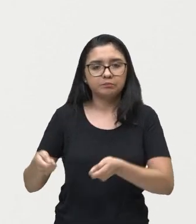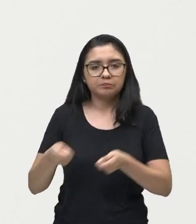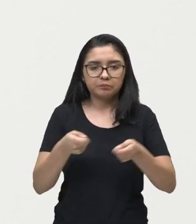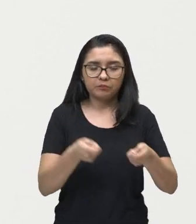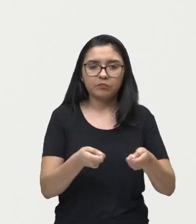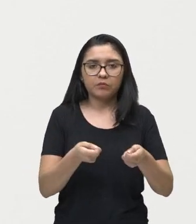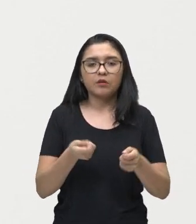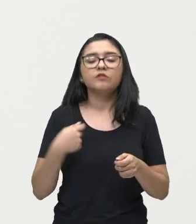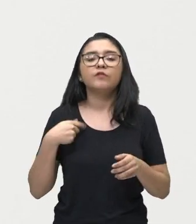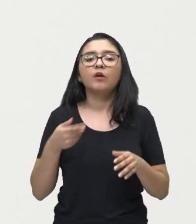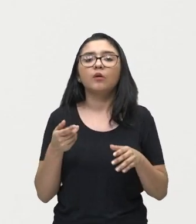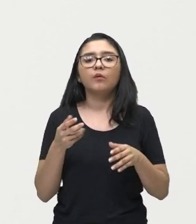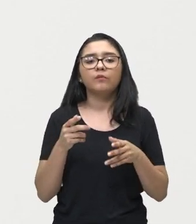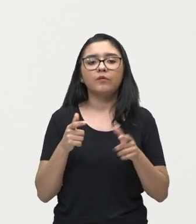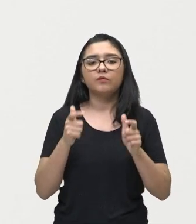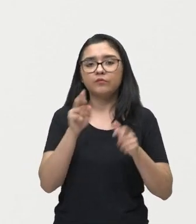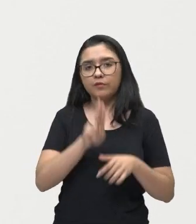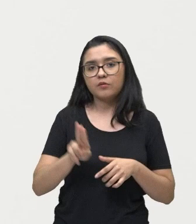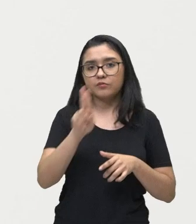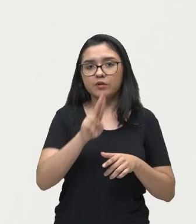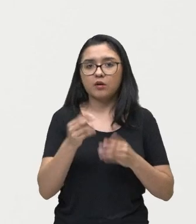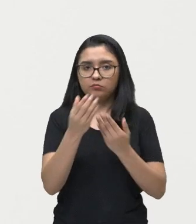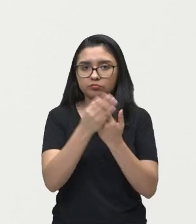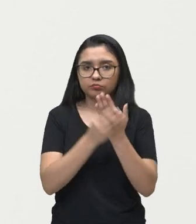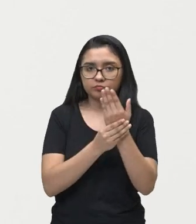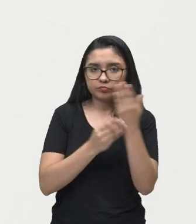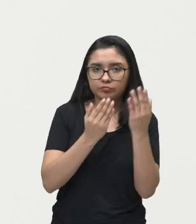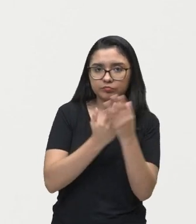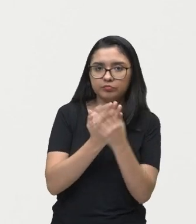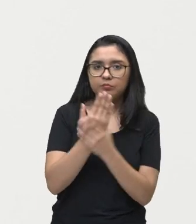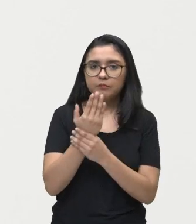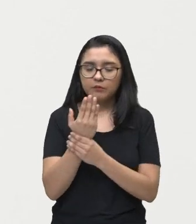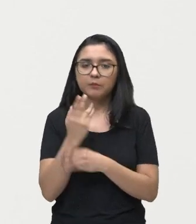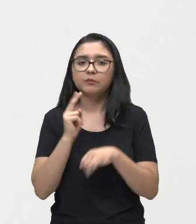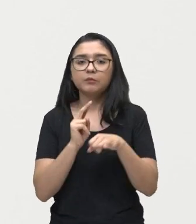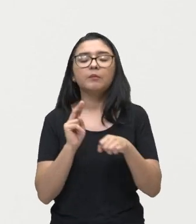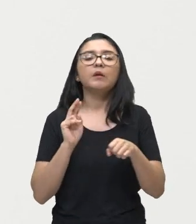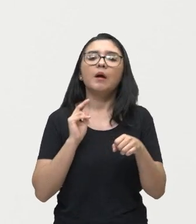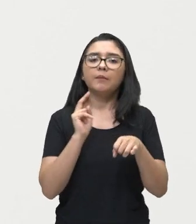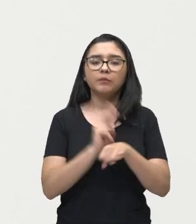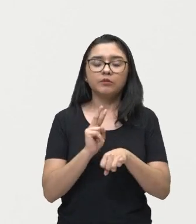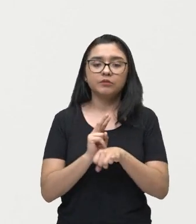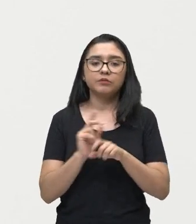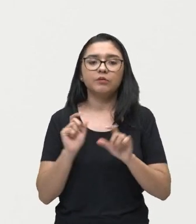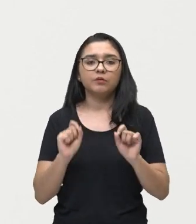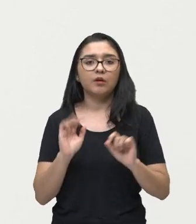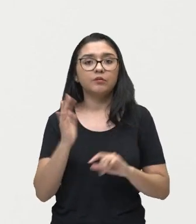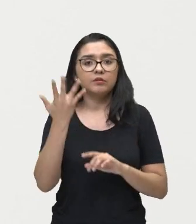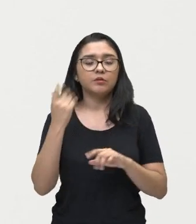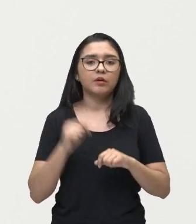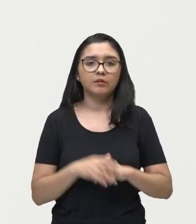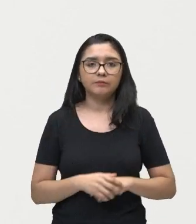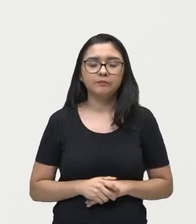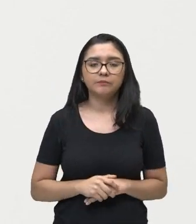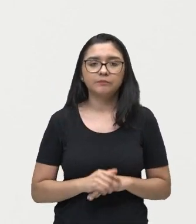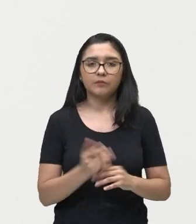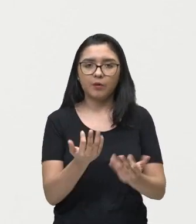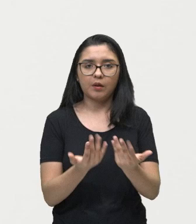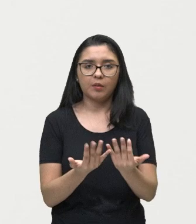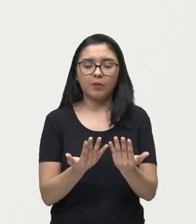eu coloco o quê? Uma luva para que não ocorra os processos